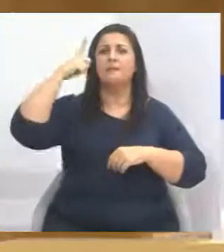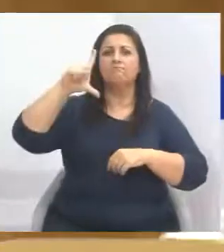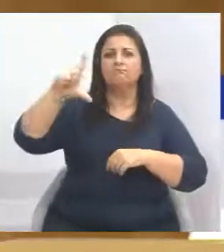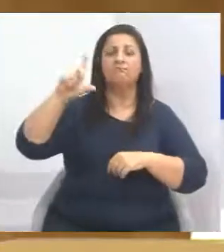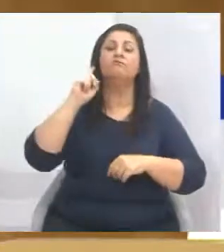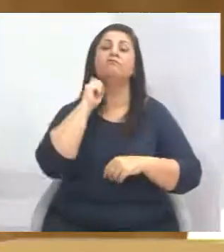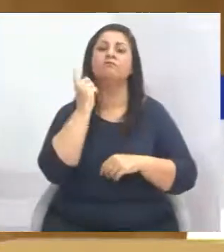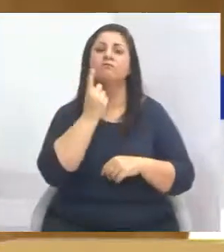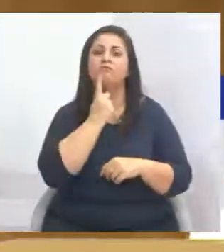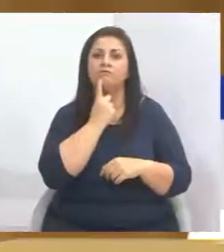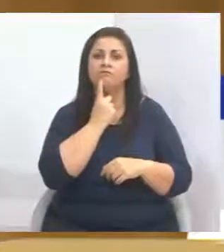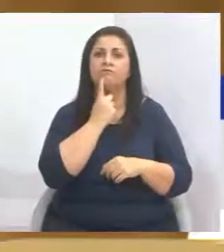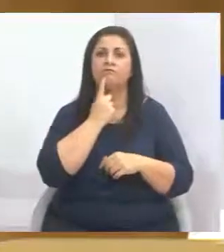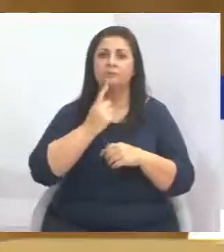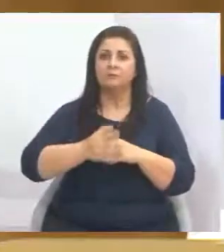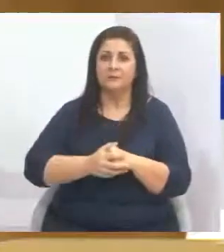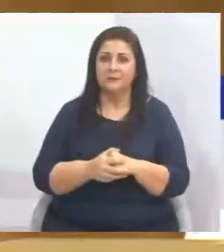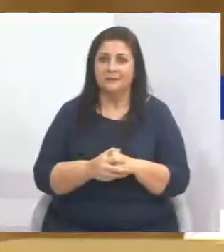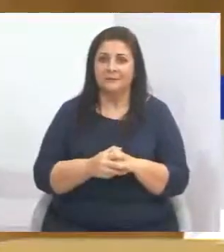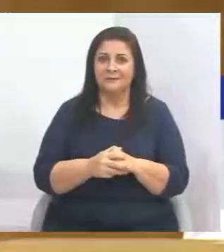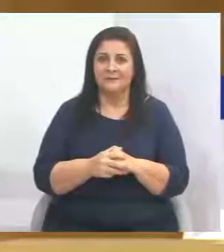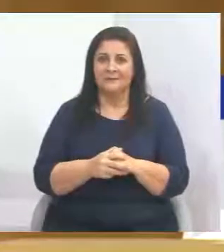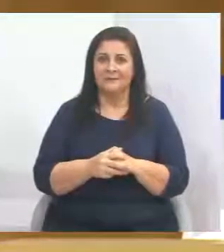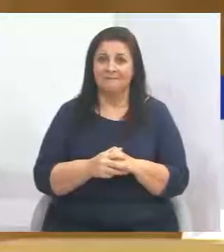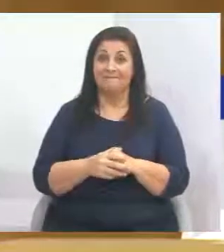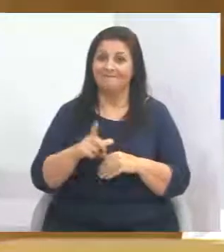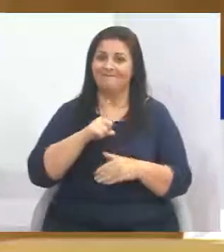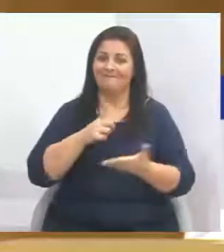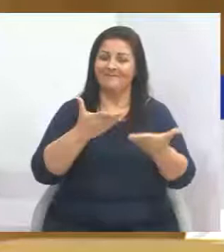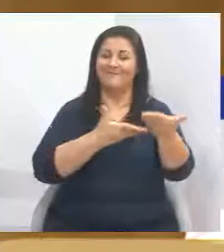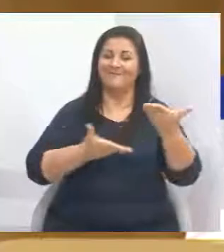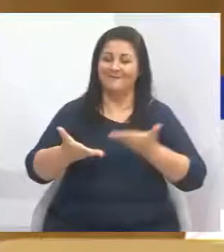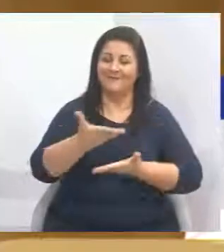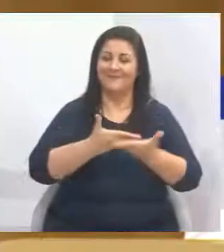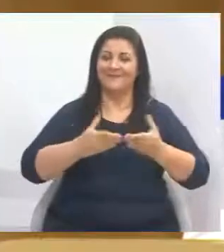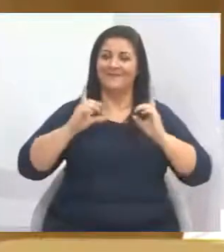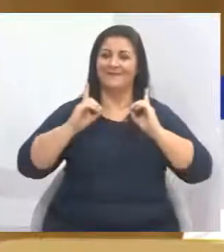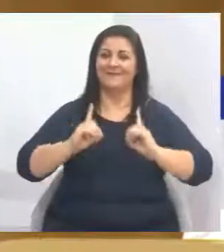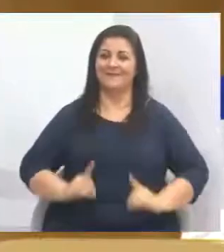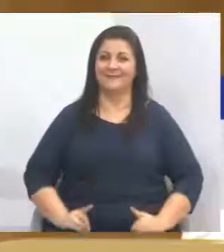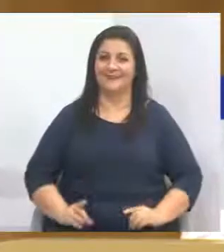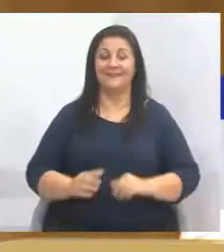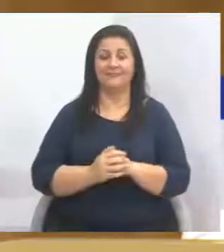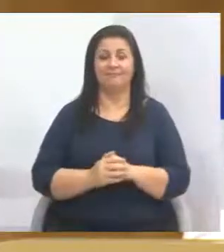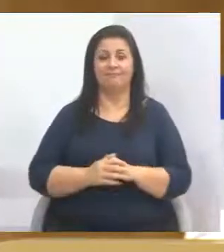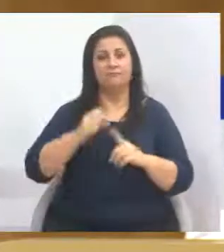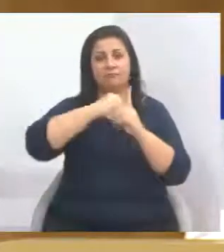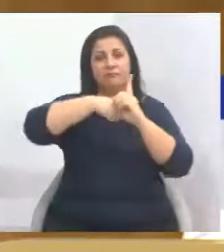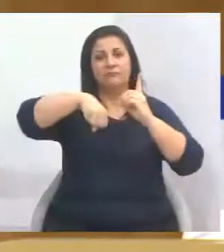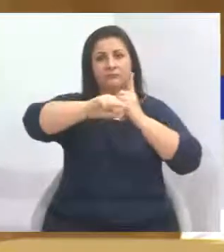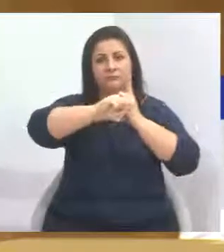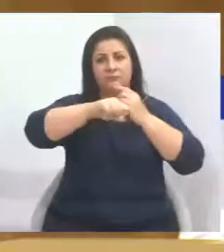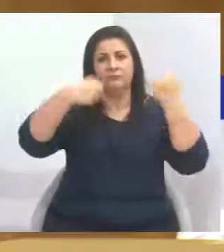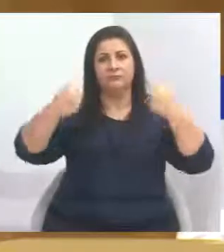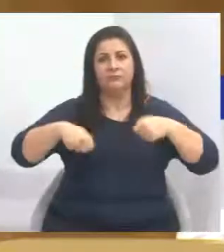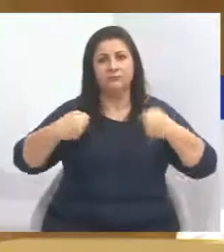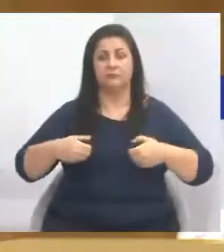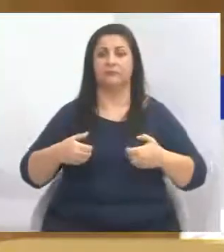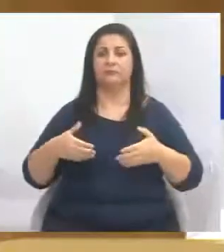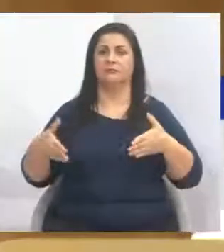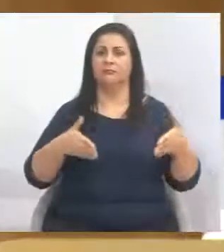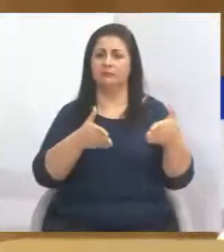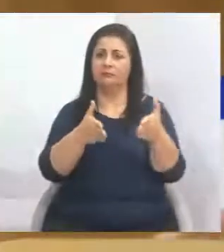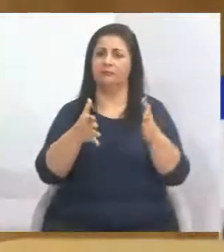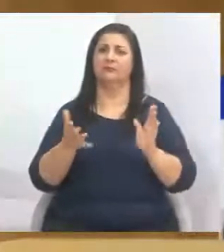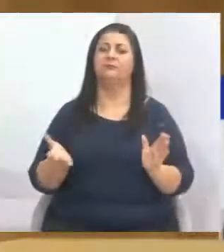aos surdos e mudos que um atendimento mais digno, né? Eu acho que a nossa sociedade precisa caminhar